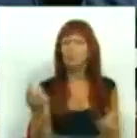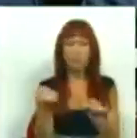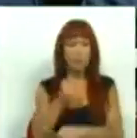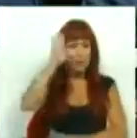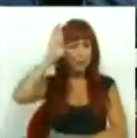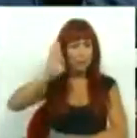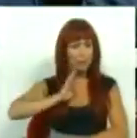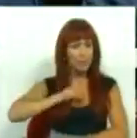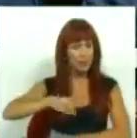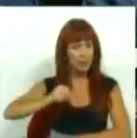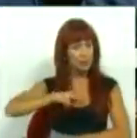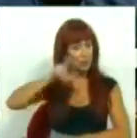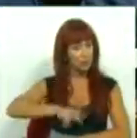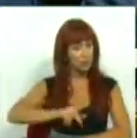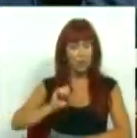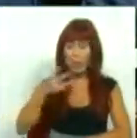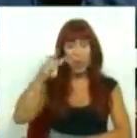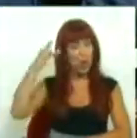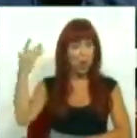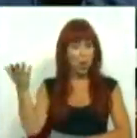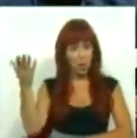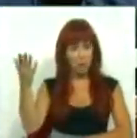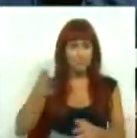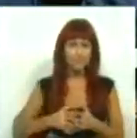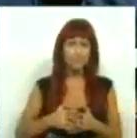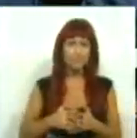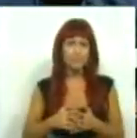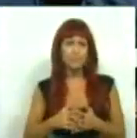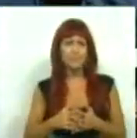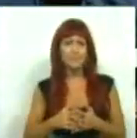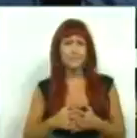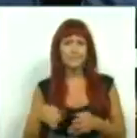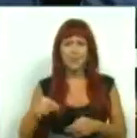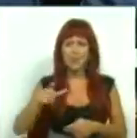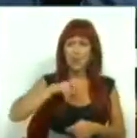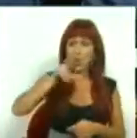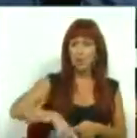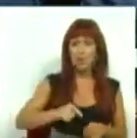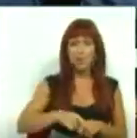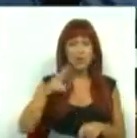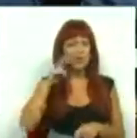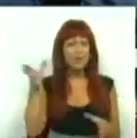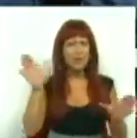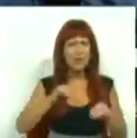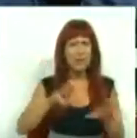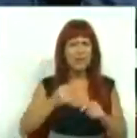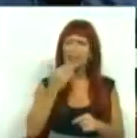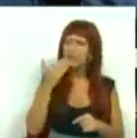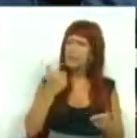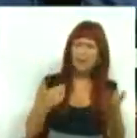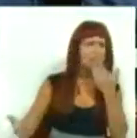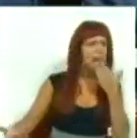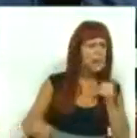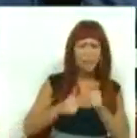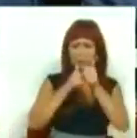dos militares, quer em território nacional, quer no estrangeiro. Em território nacional, assistimos cada vez mais a solicitações para